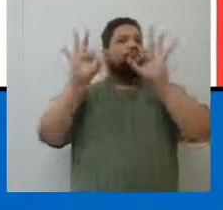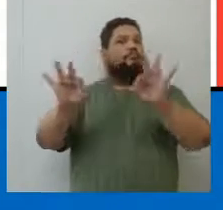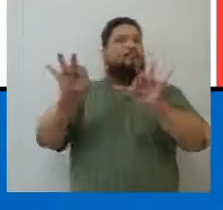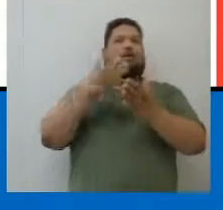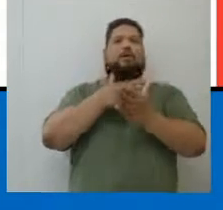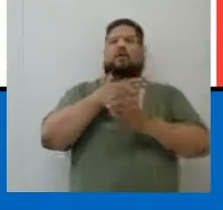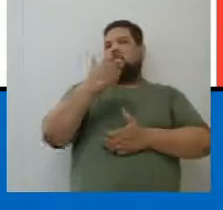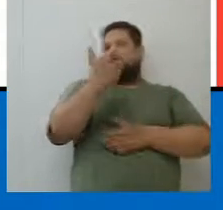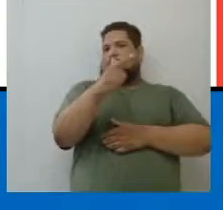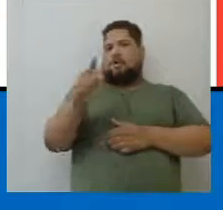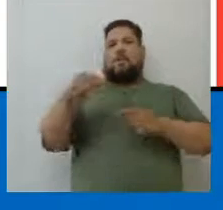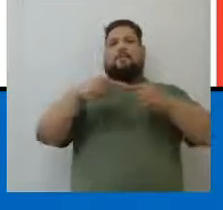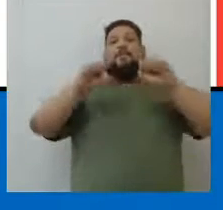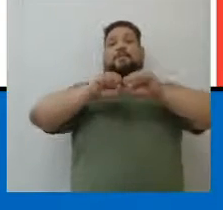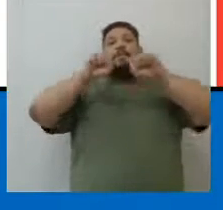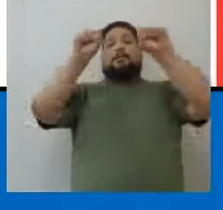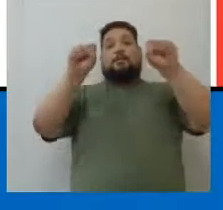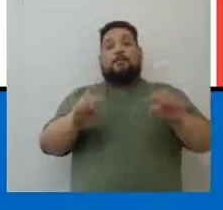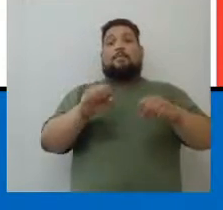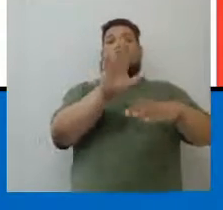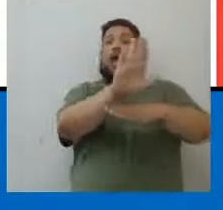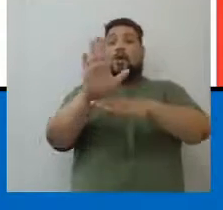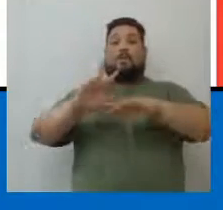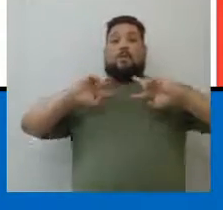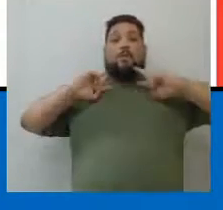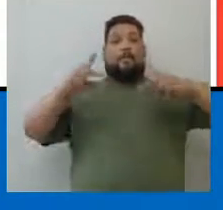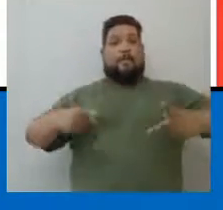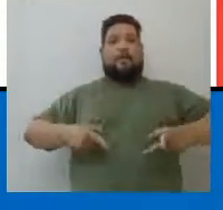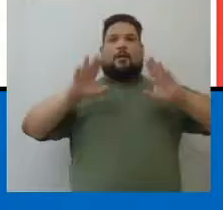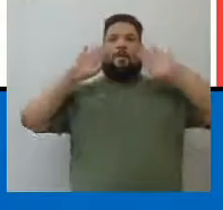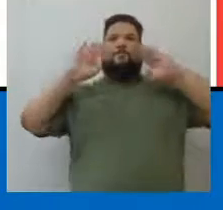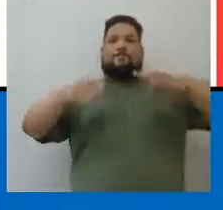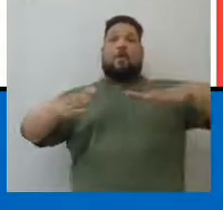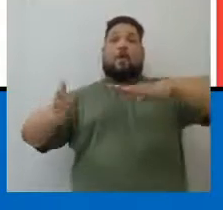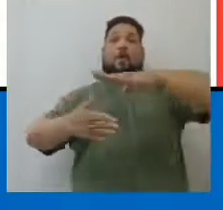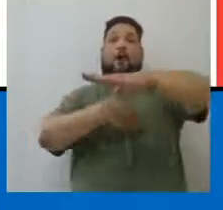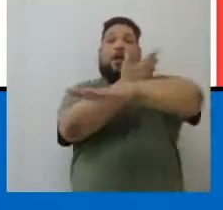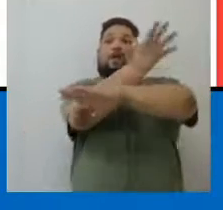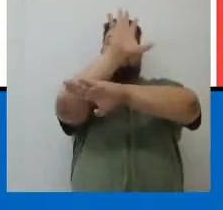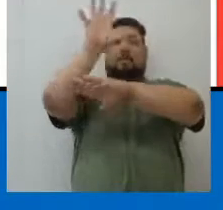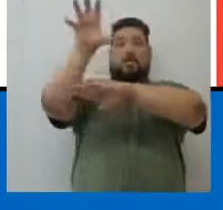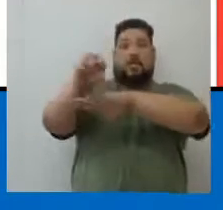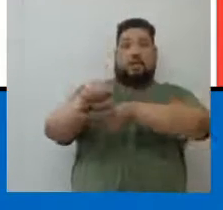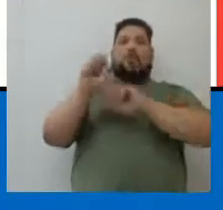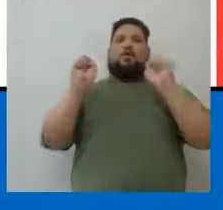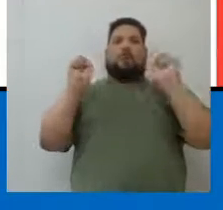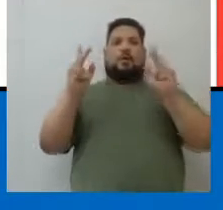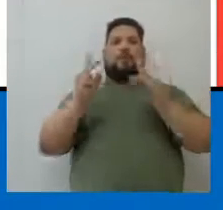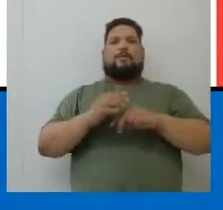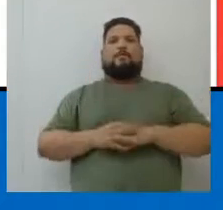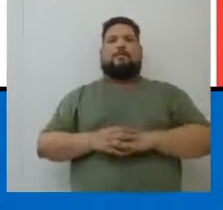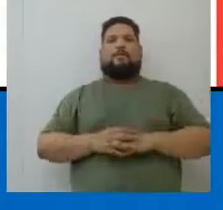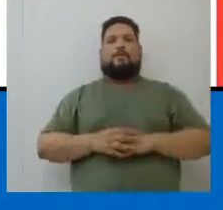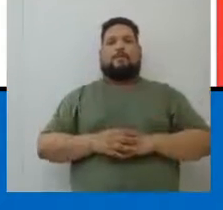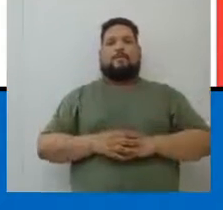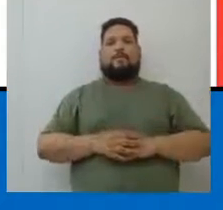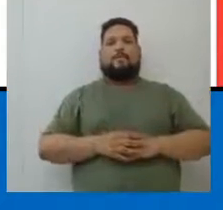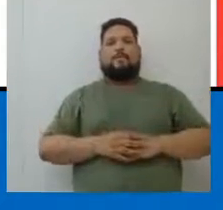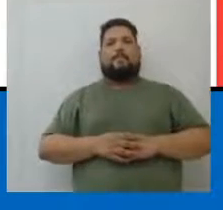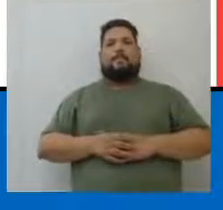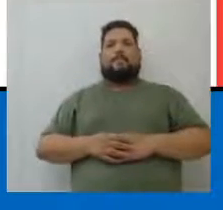como um sistema de ajuda humanitária para essas causas ambientais. Ok, gente, vamos lá, vamos continuar.